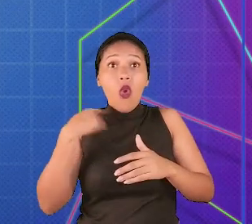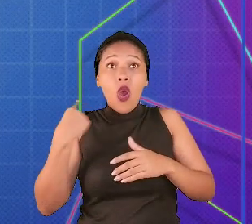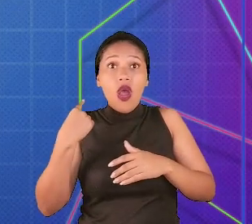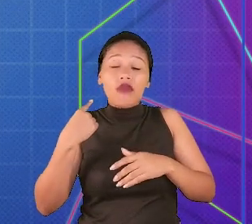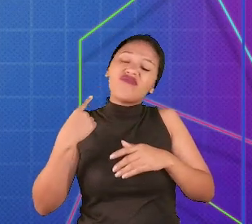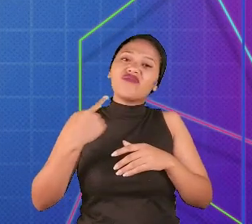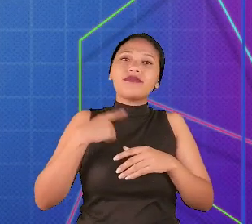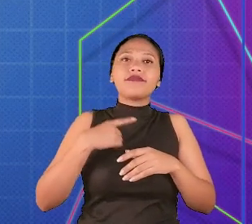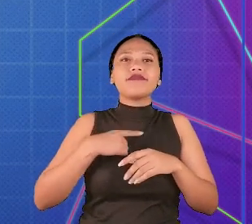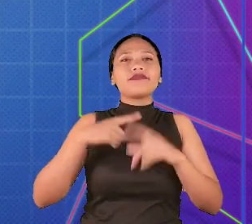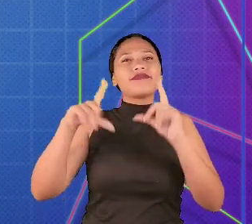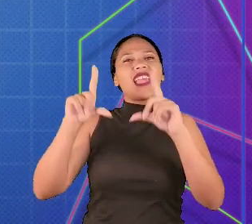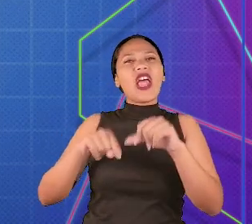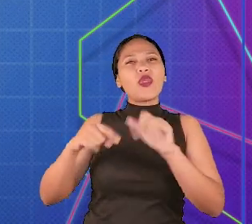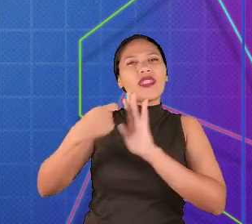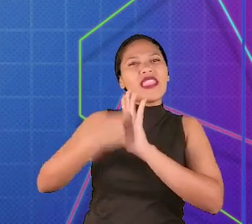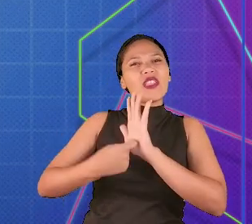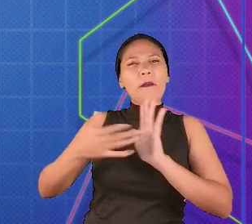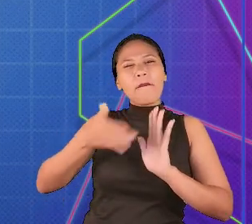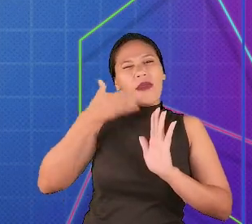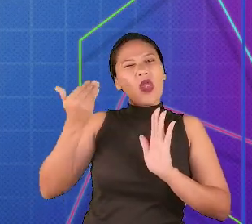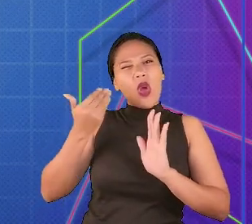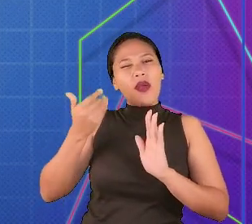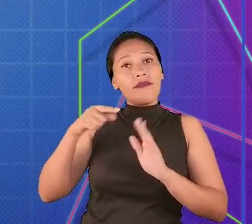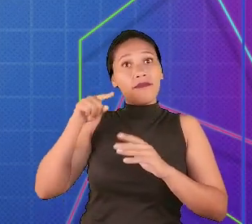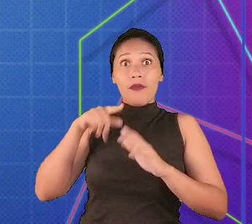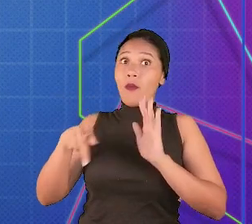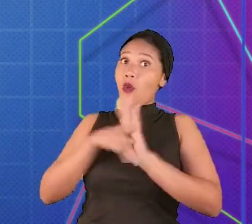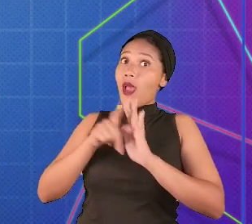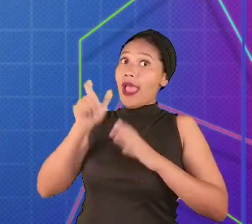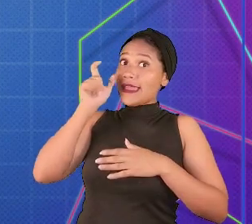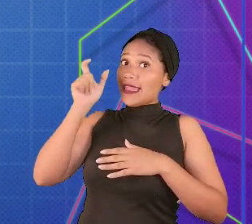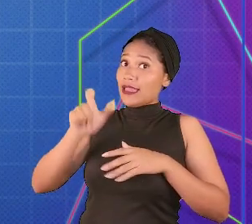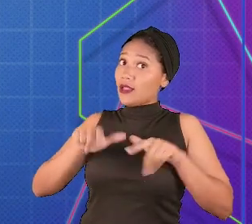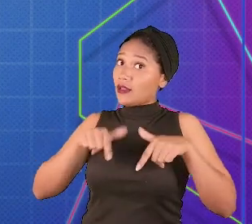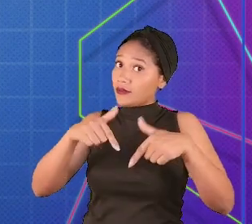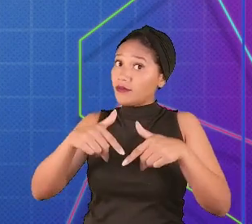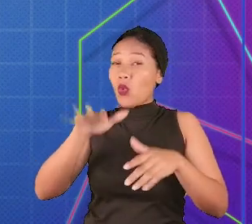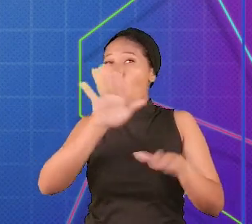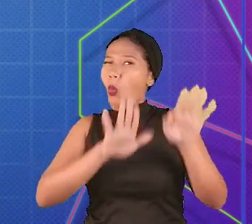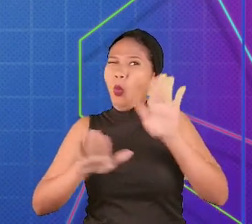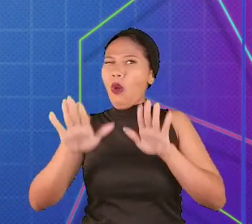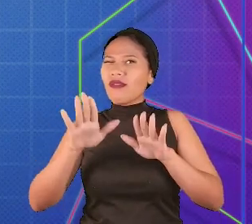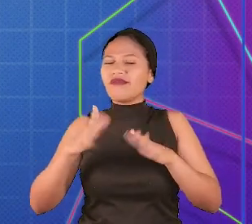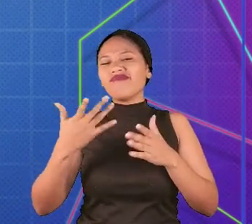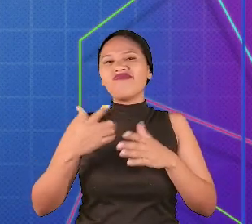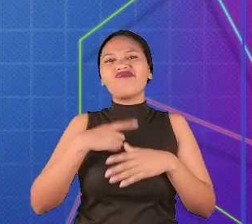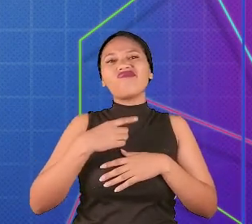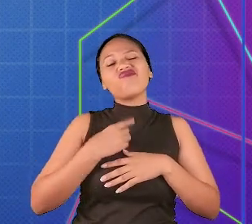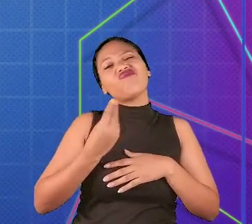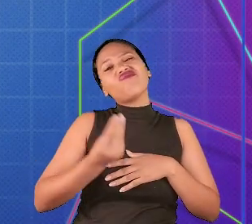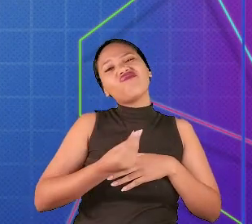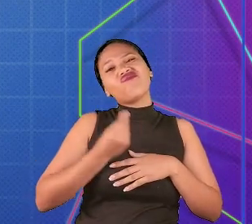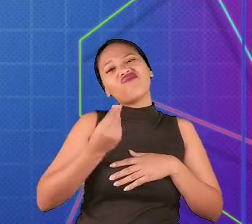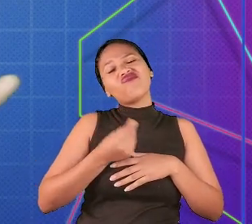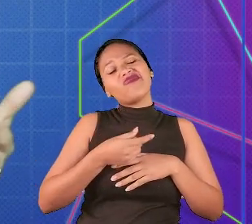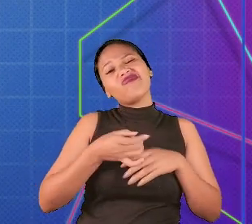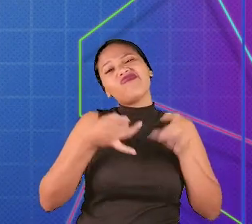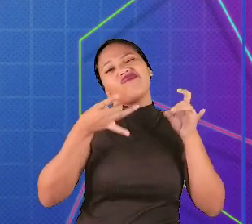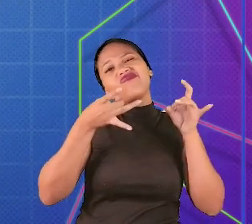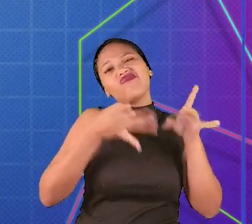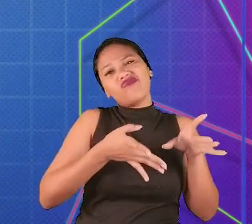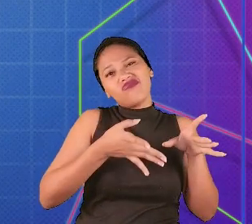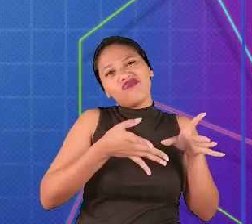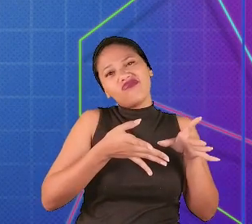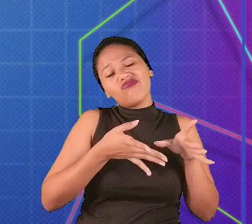é a ação, quanto menos texto, melhor. Não tomar cuidado nesse caso pode levar a pessoa a gostar menos do seu jogo ou até